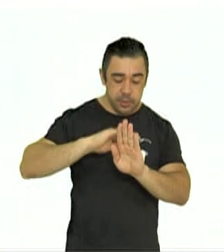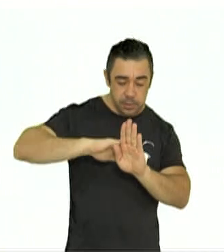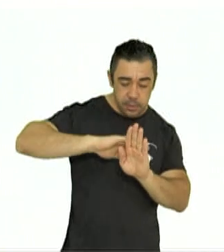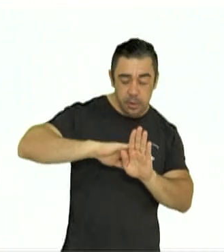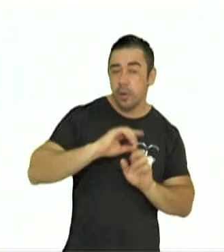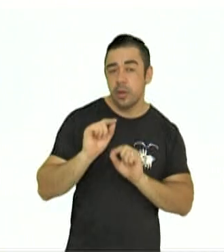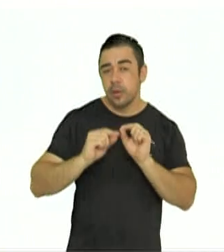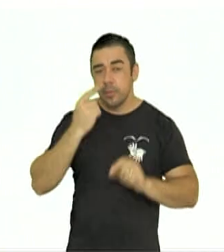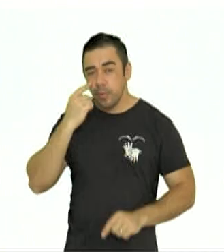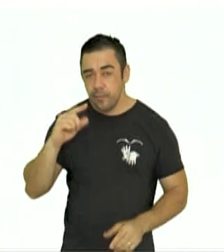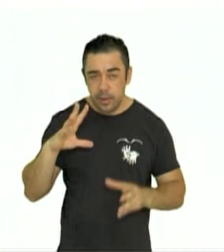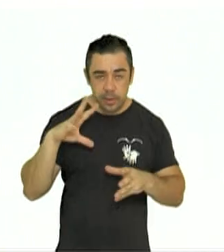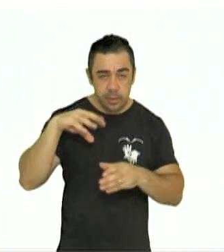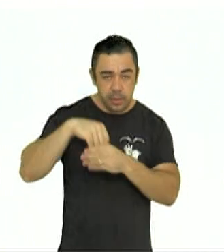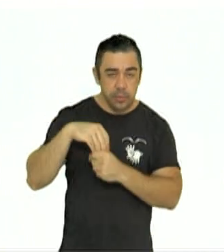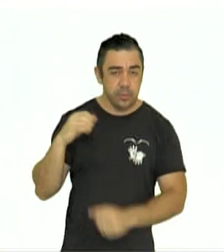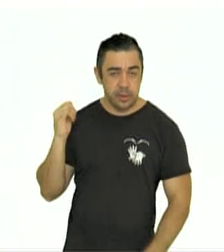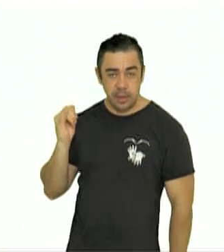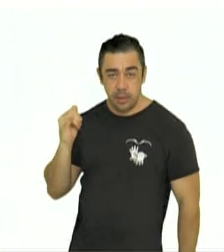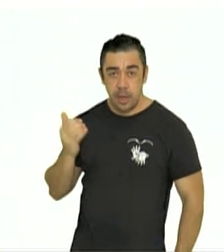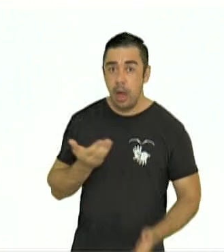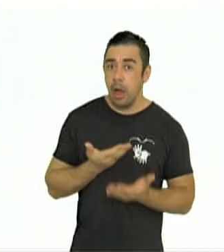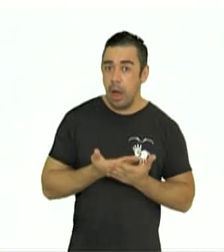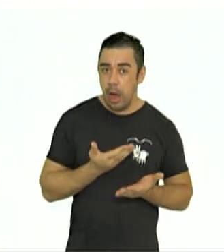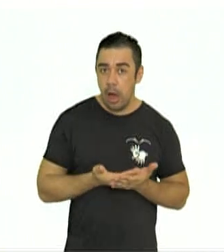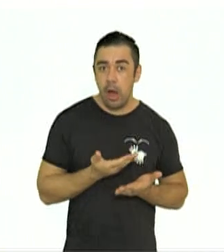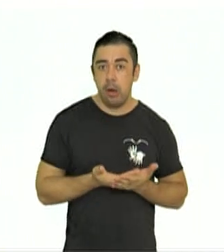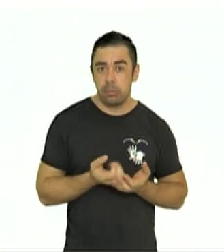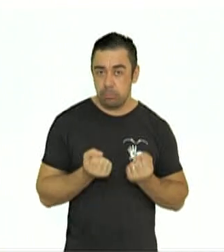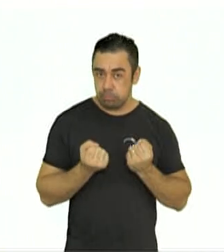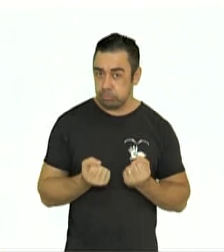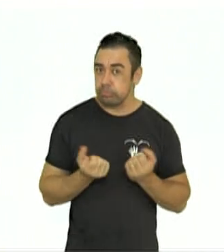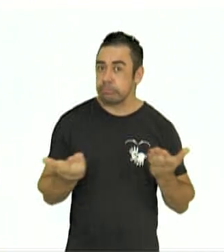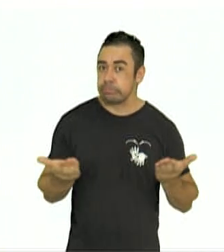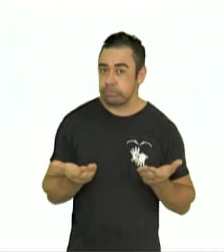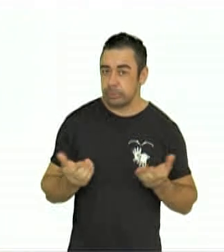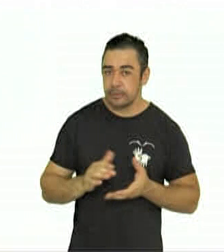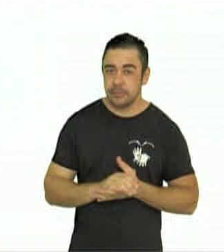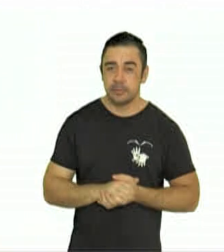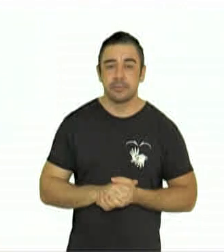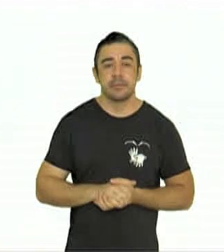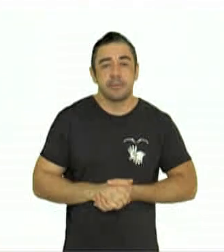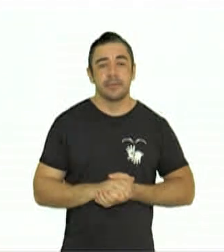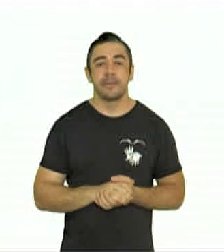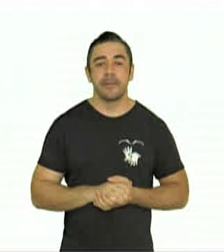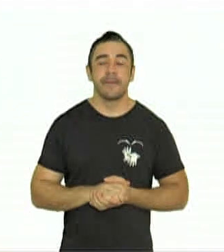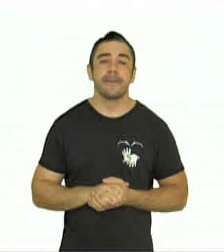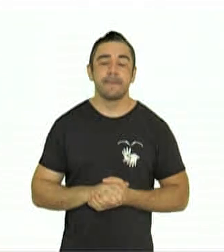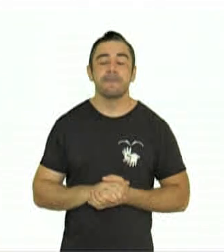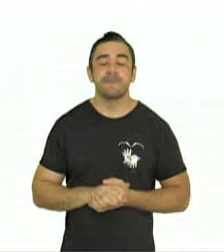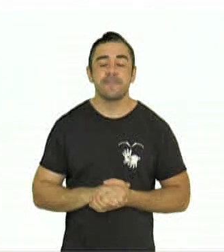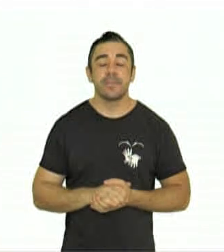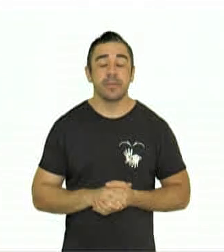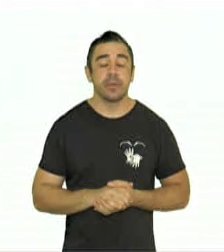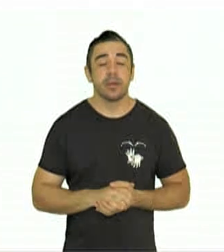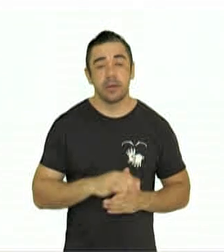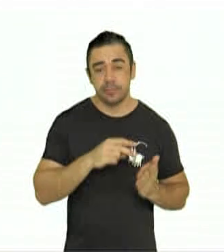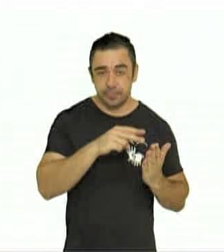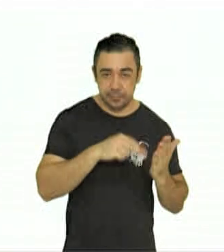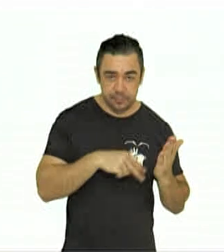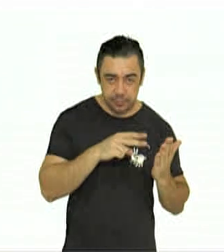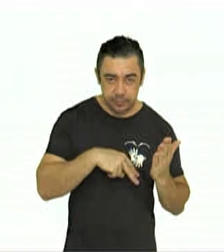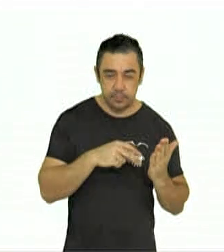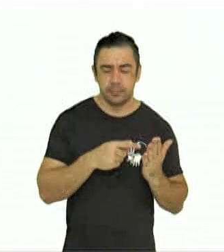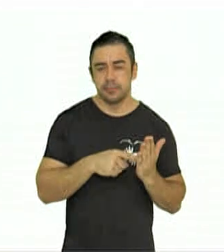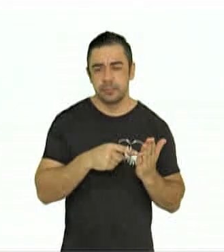a narrativa. Nossa aula hoje, então, está com bastante trabalho. Vamos lá? A gente vai ler um